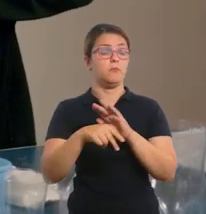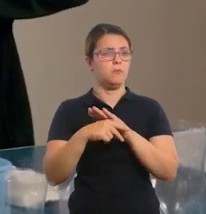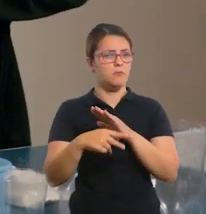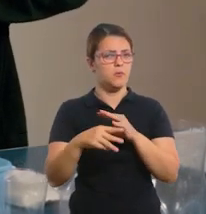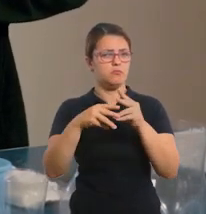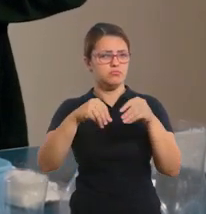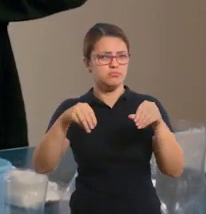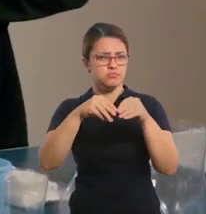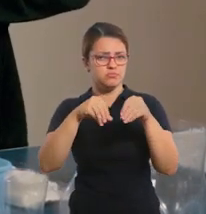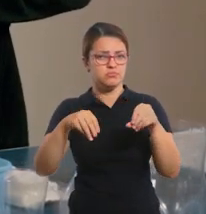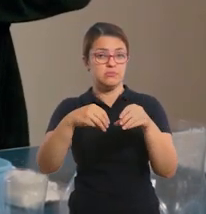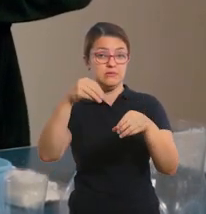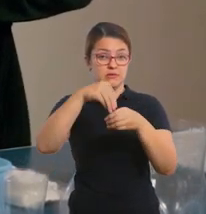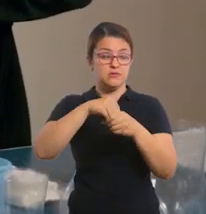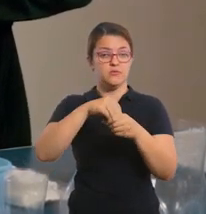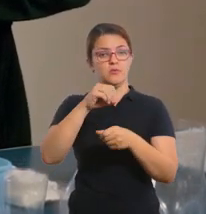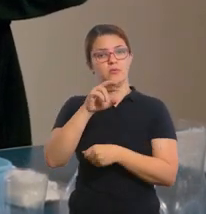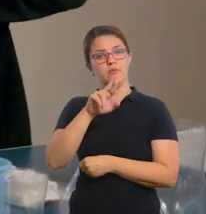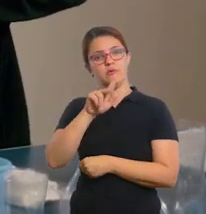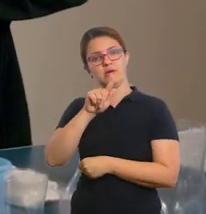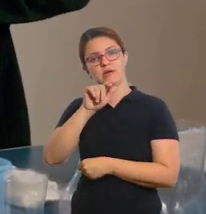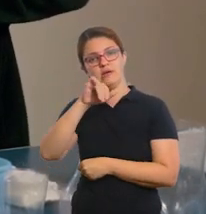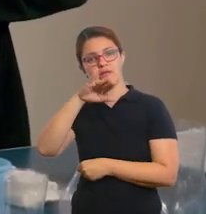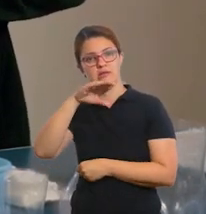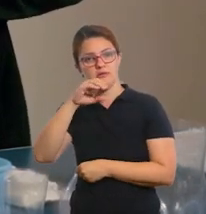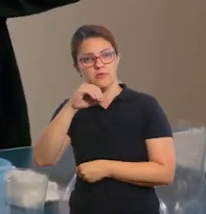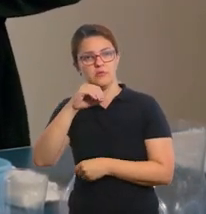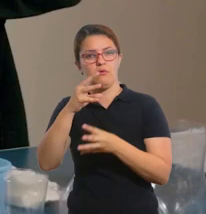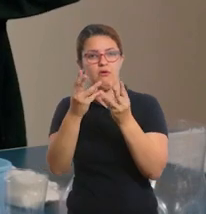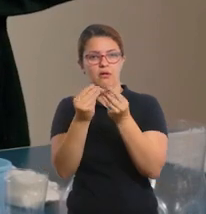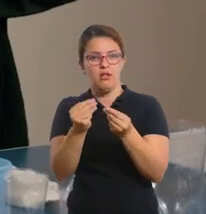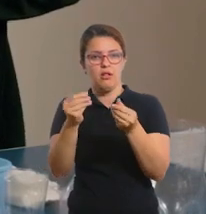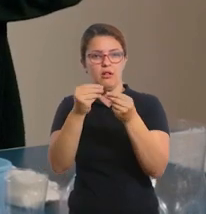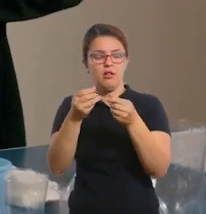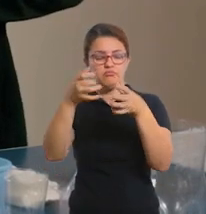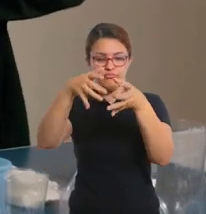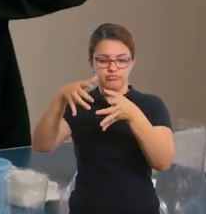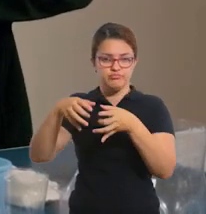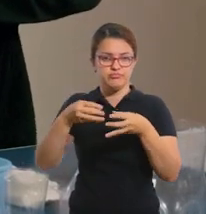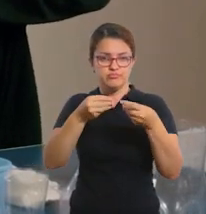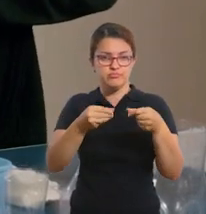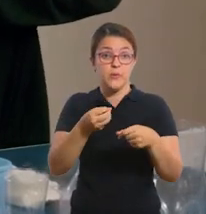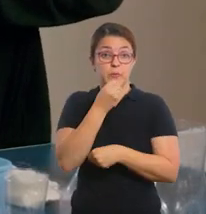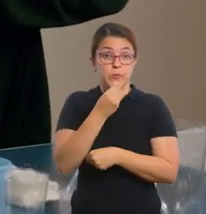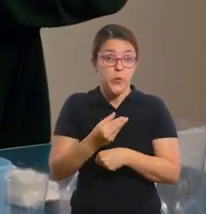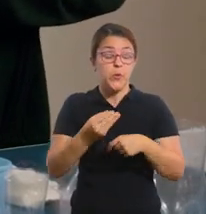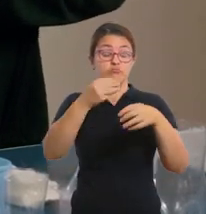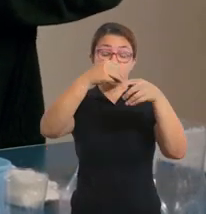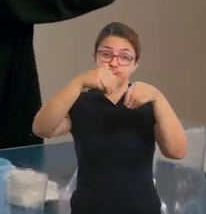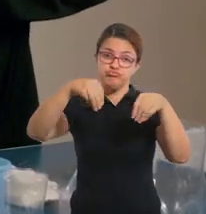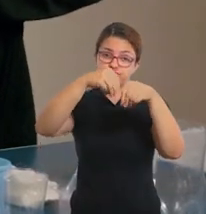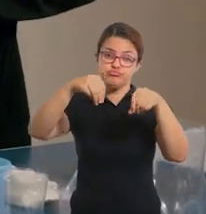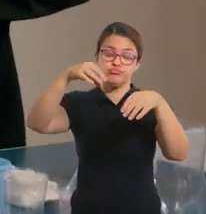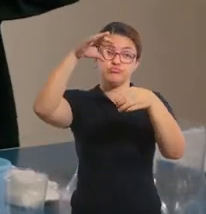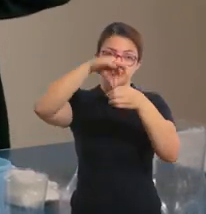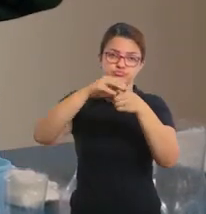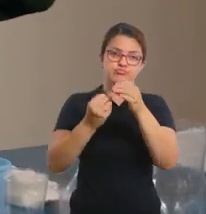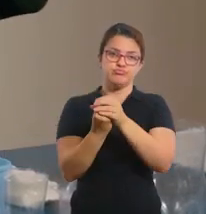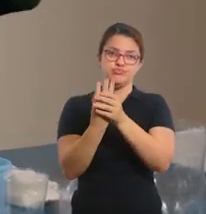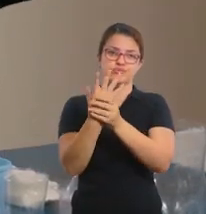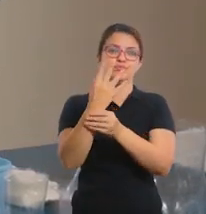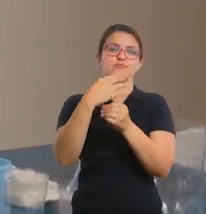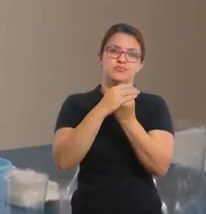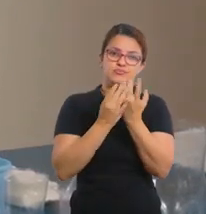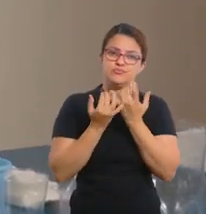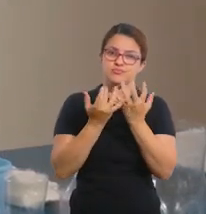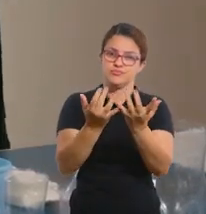é constituído em sua grande parte de matéria orgânica em decomposição. Por isso, esse é o solo mais recomendado para